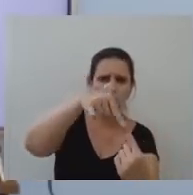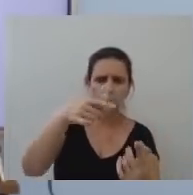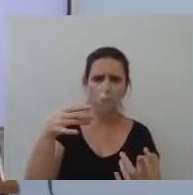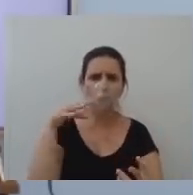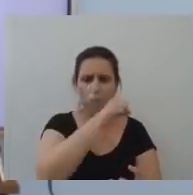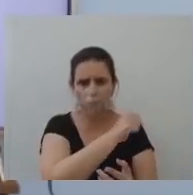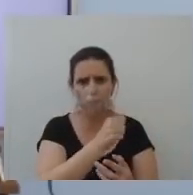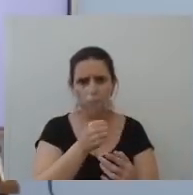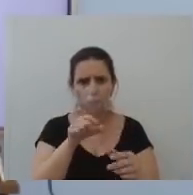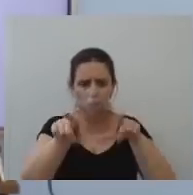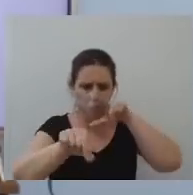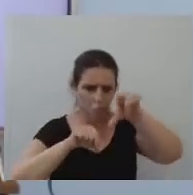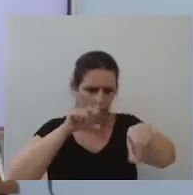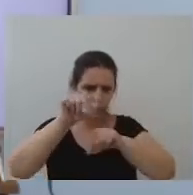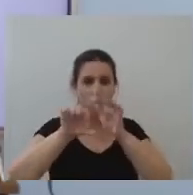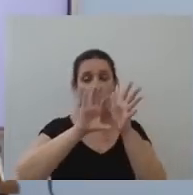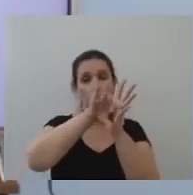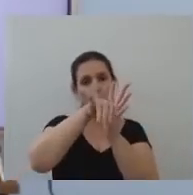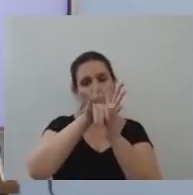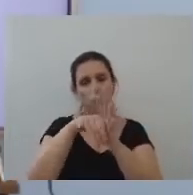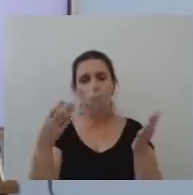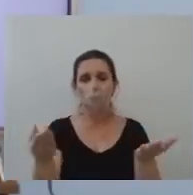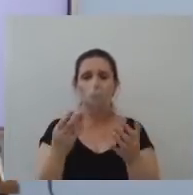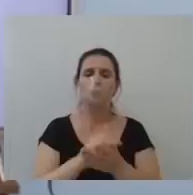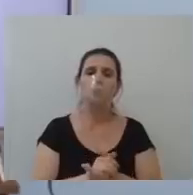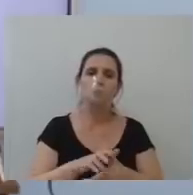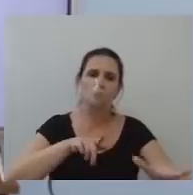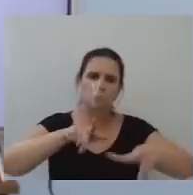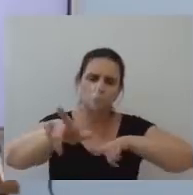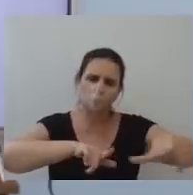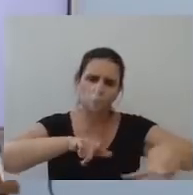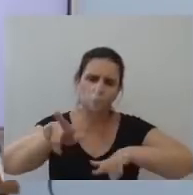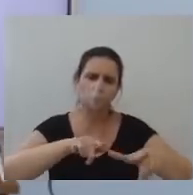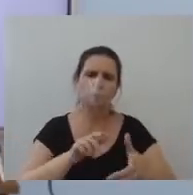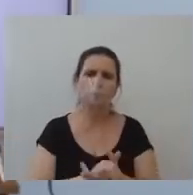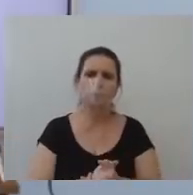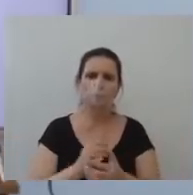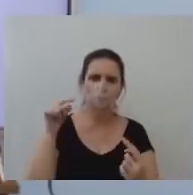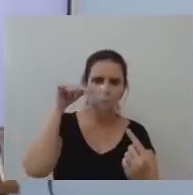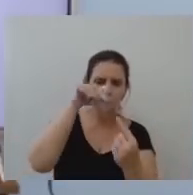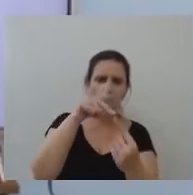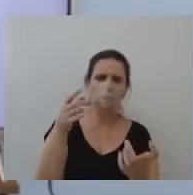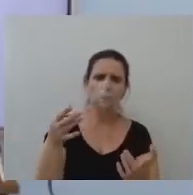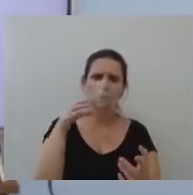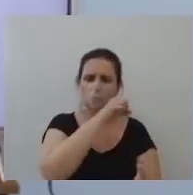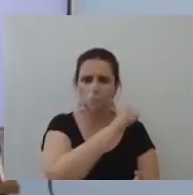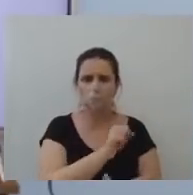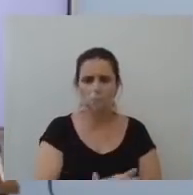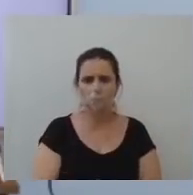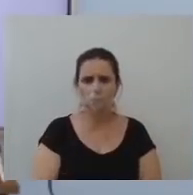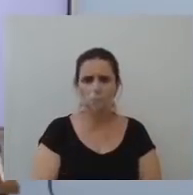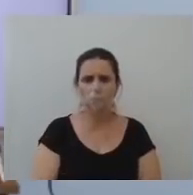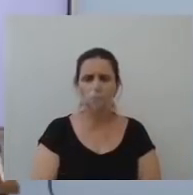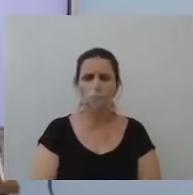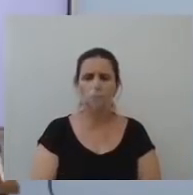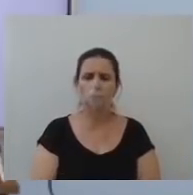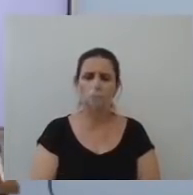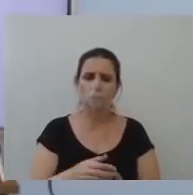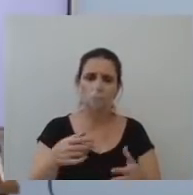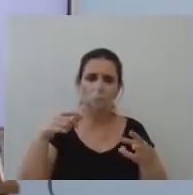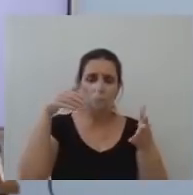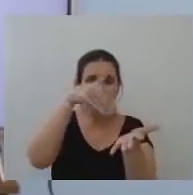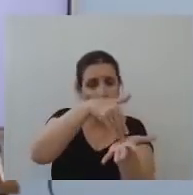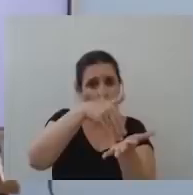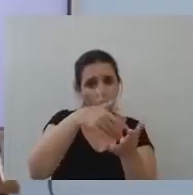seleção dos conteúdos e que tente ao máximo trabalhar essa objetividade na hora da aula. E